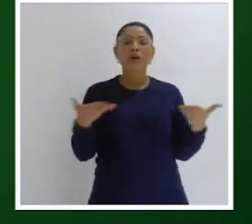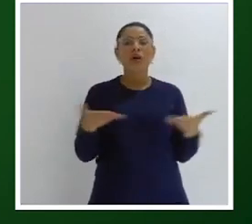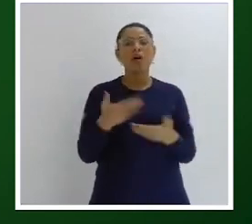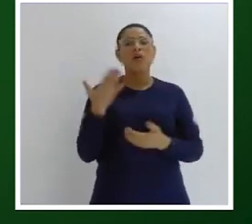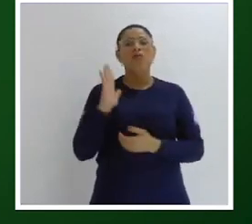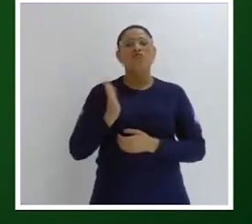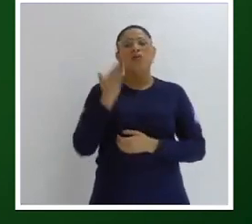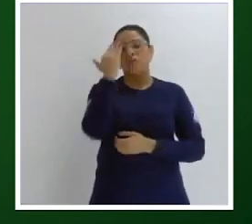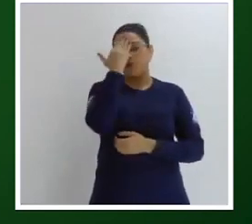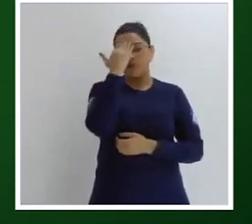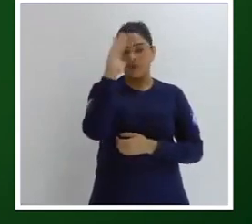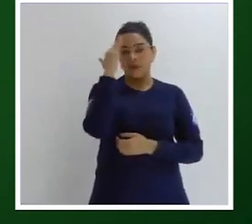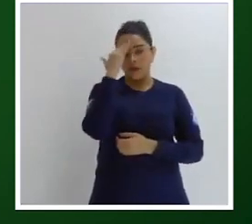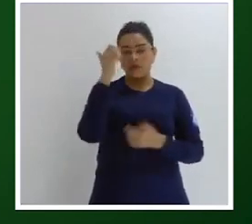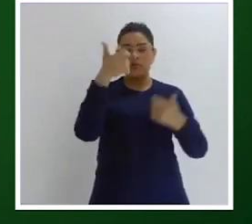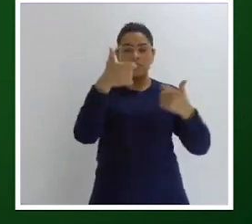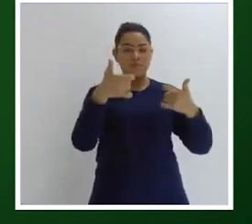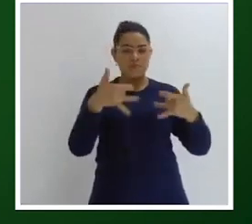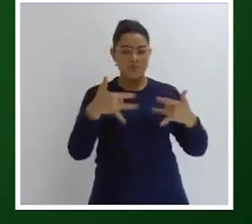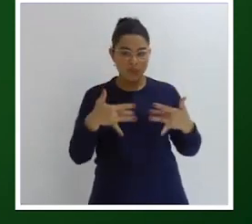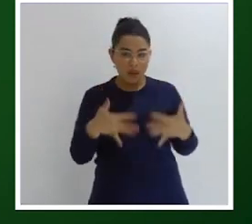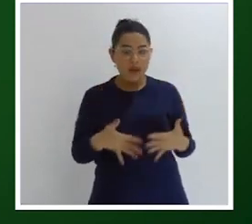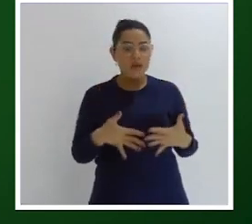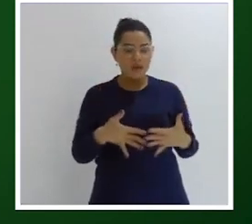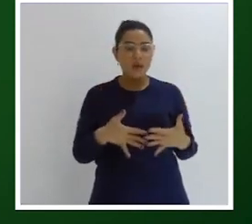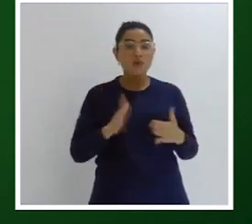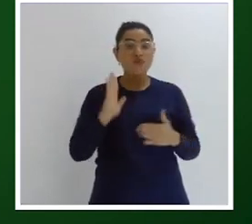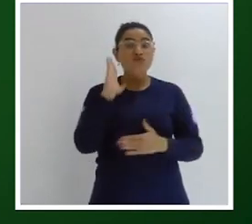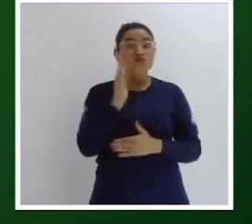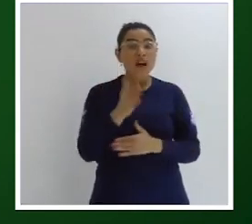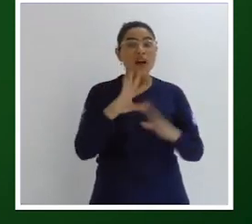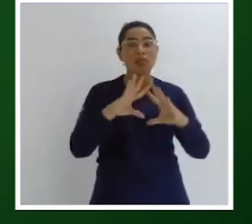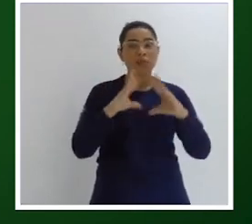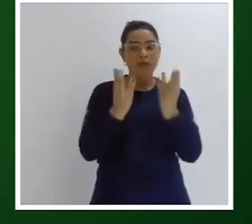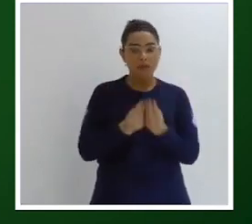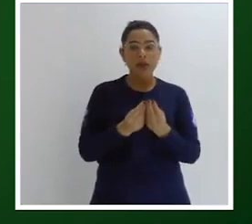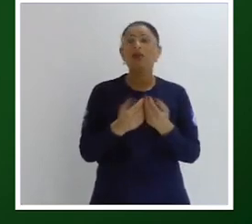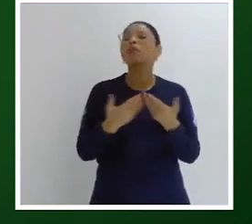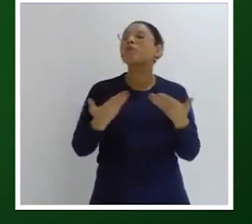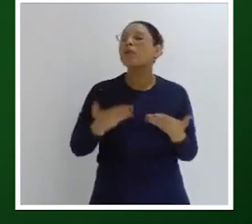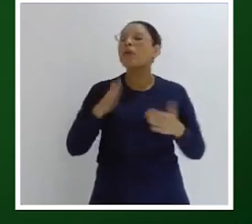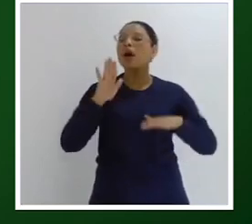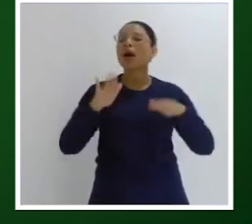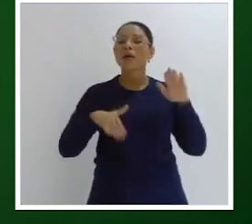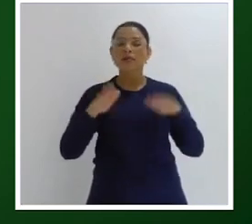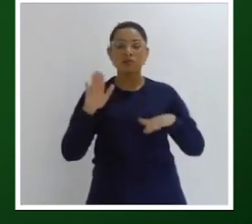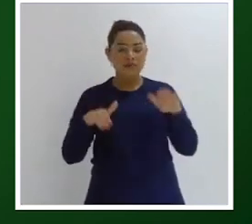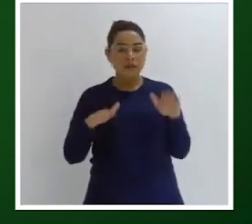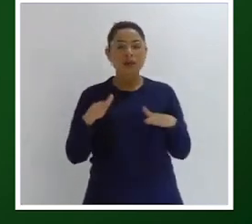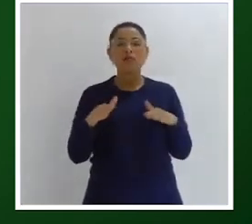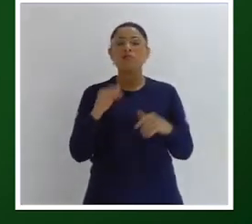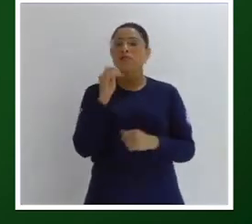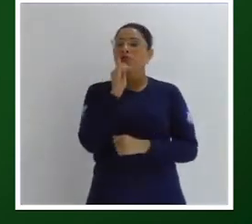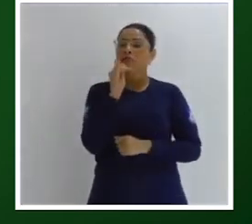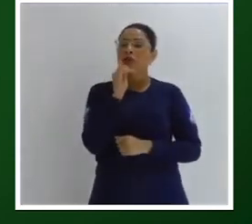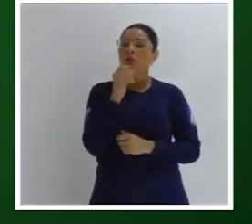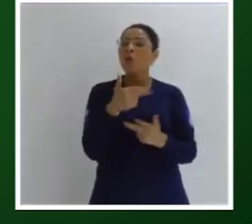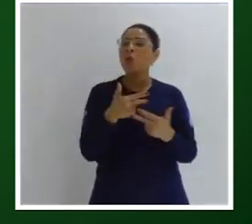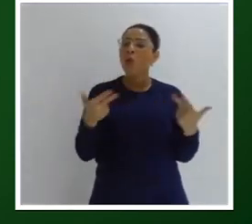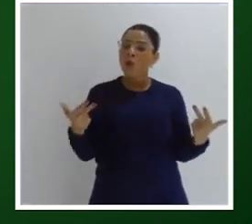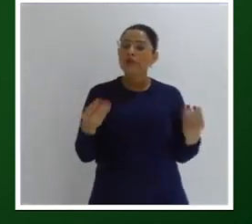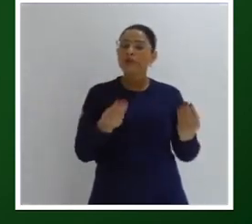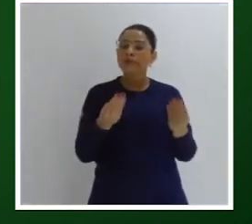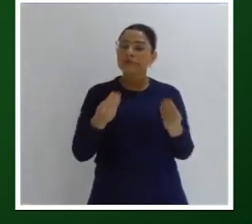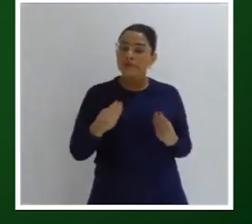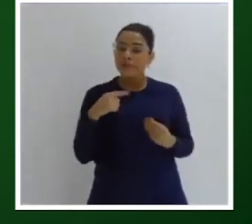entendem ele já explicam diretamente para os pais então às vezes coisas que viriam para gente já